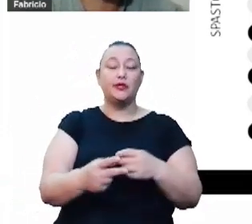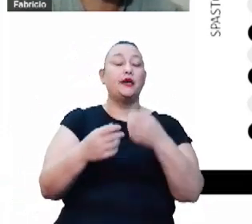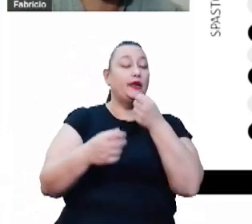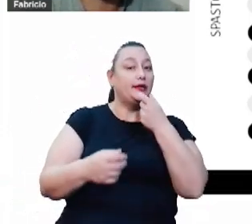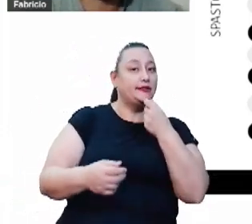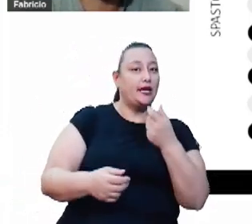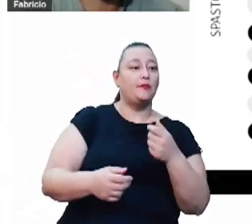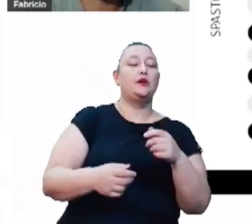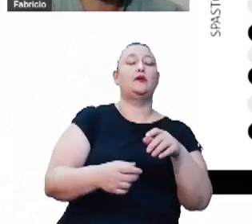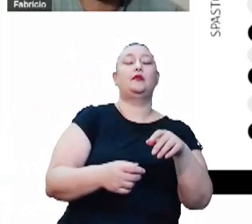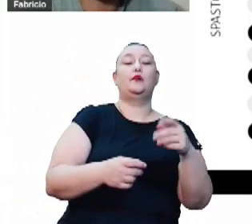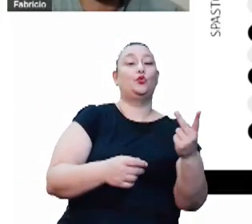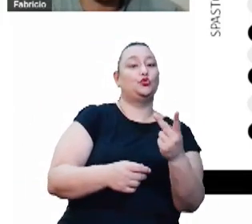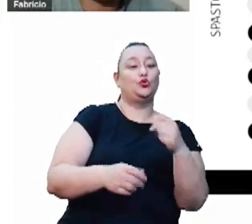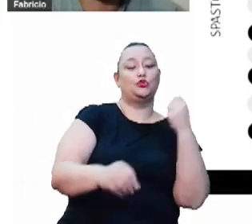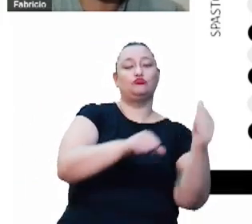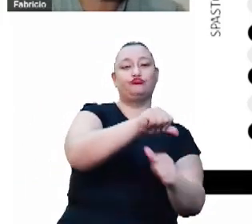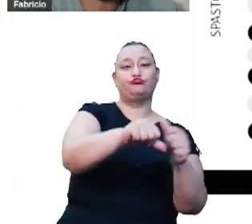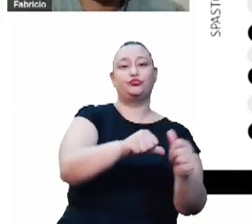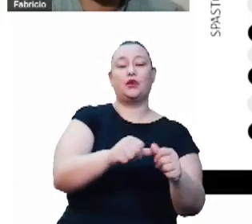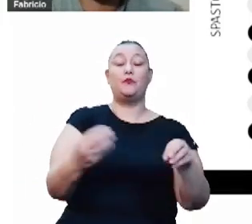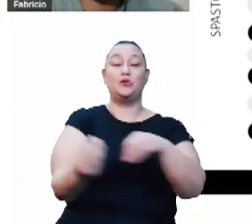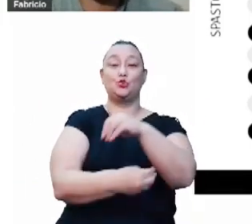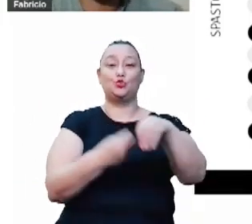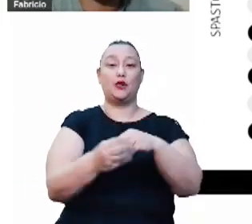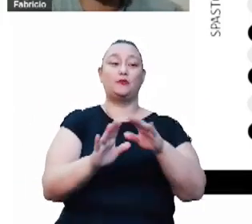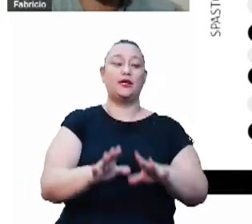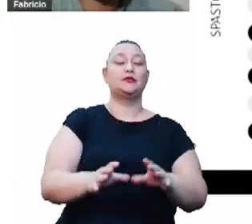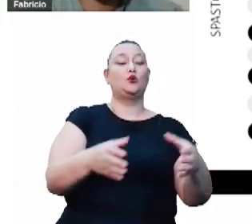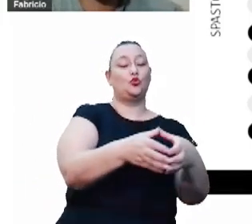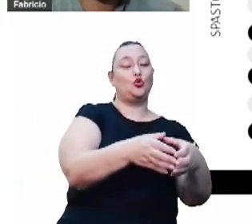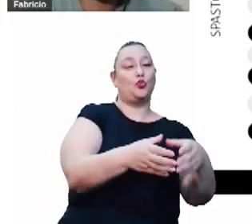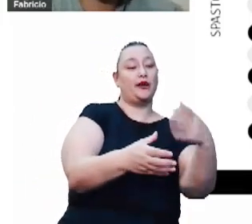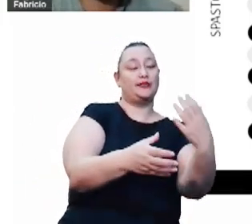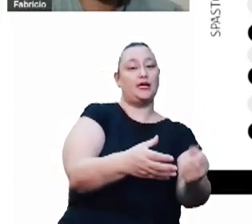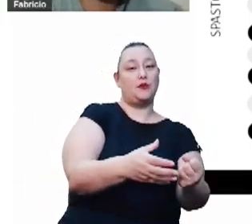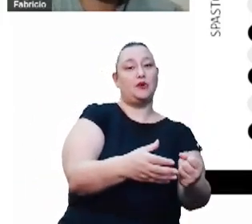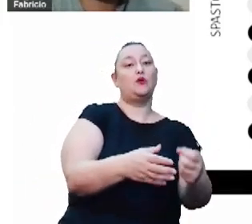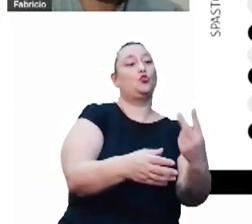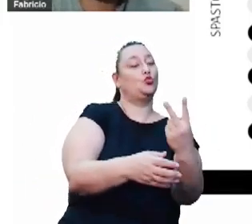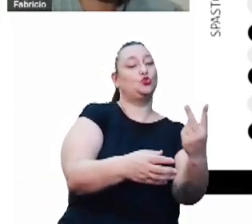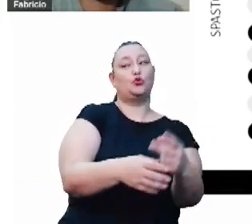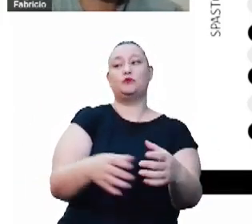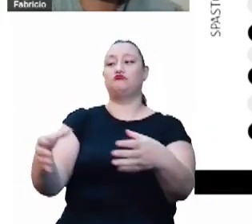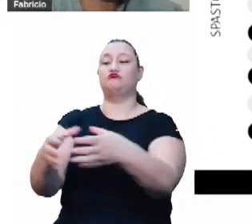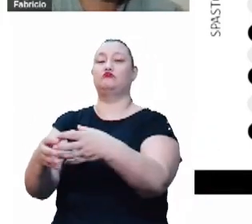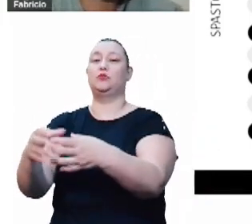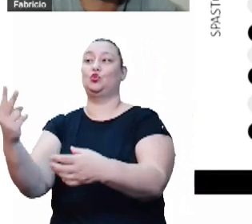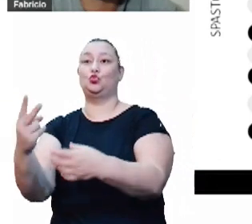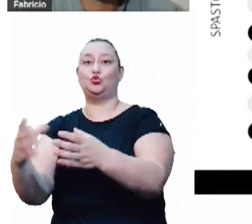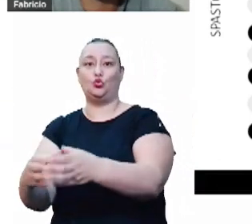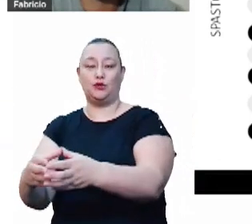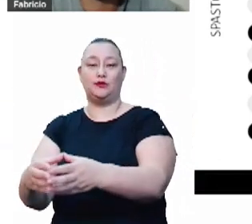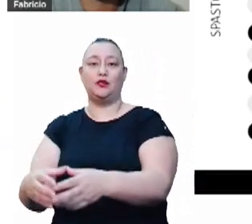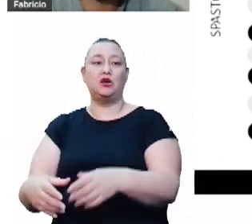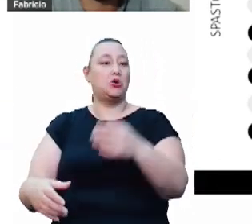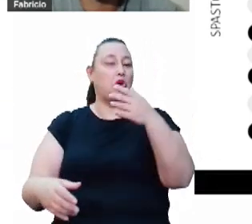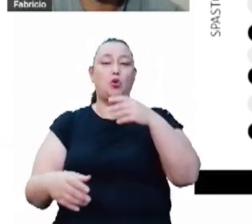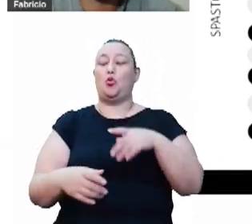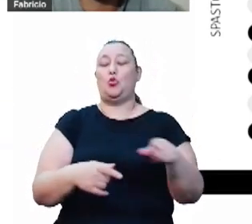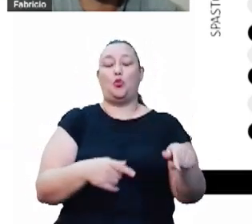medicamento quanto o placebo, mas em momentos diferentes, que eu vou explicar daqui a pouco, e ele é duplo cego. Como é duplo cego? Nem o paciente sabe o